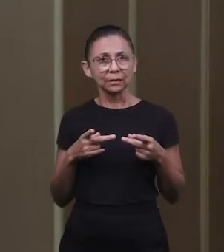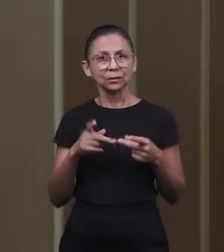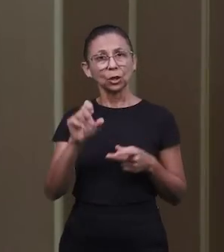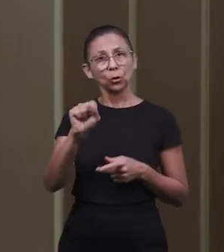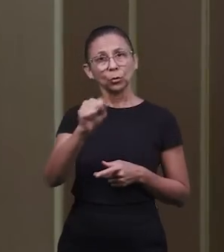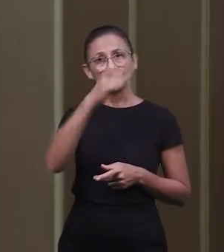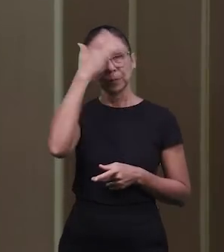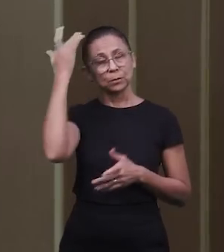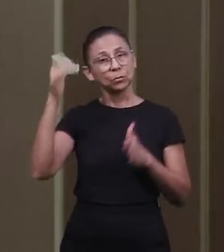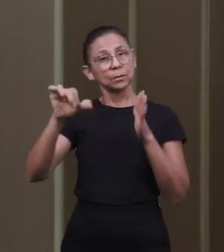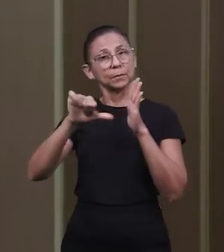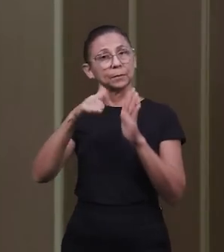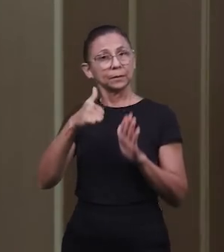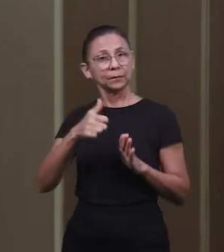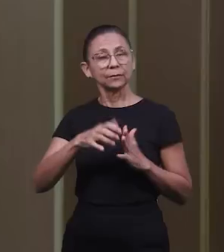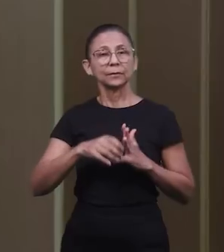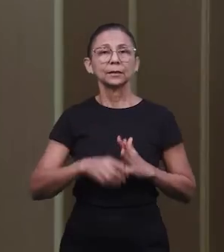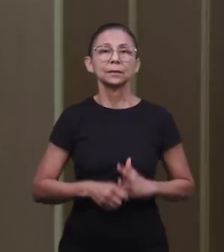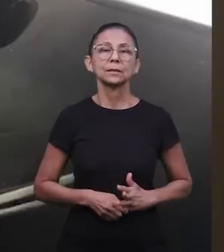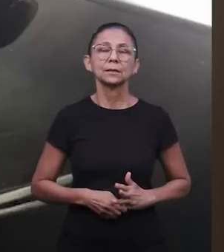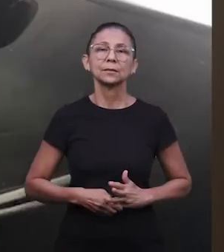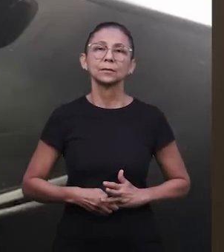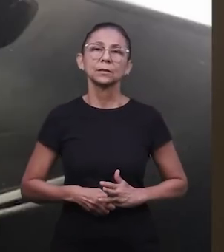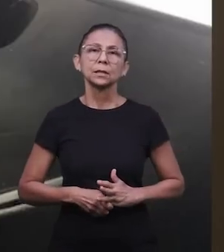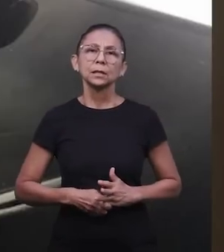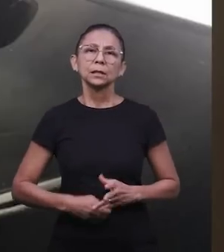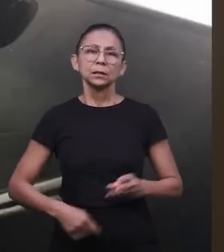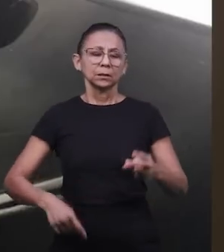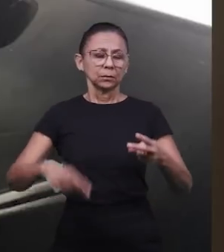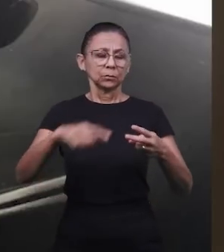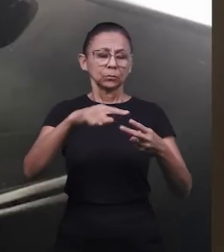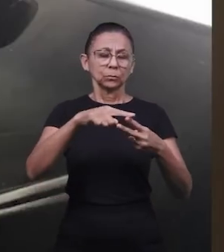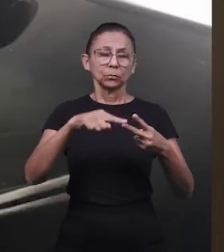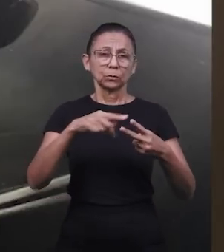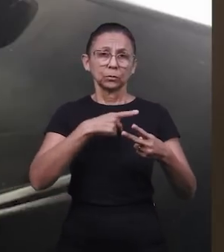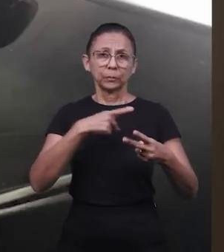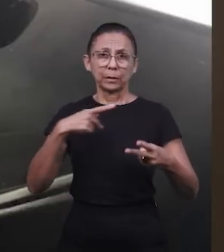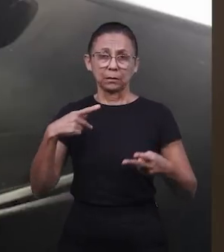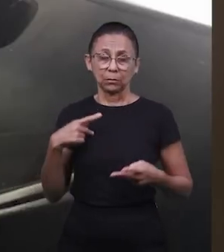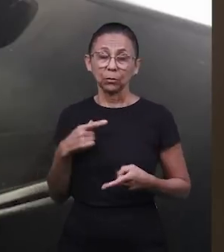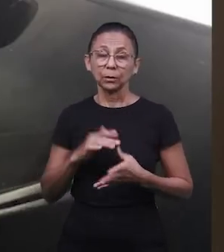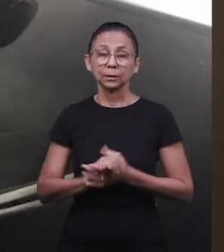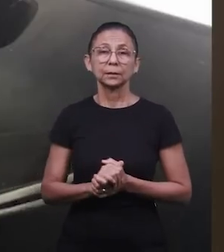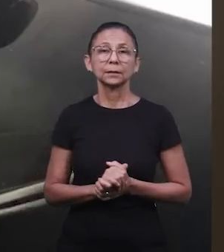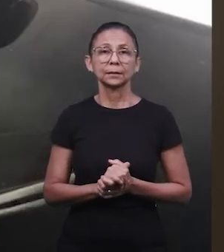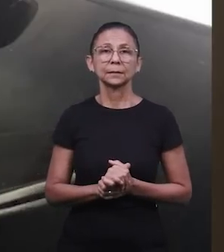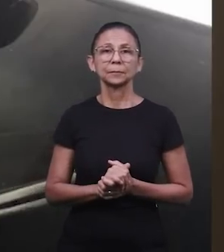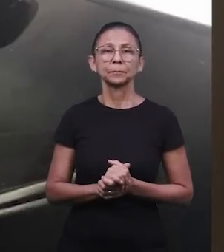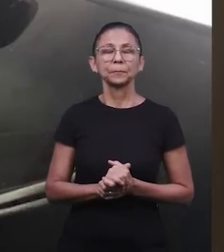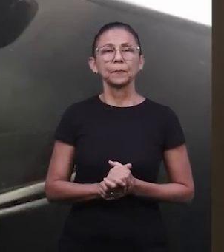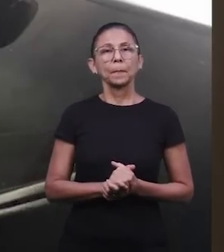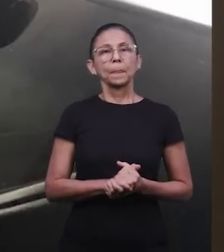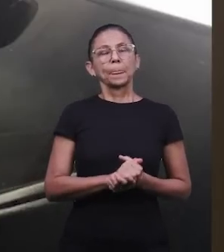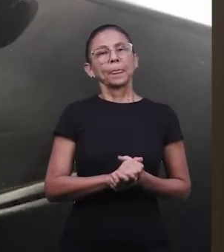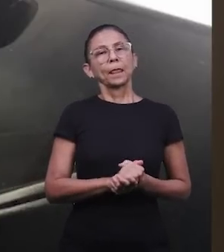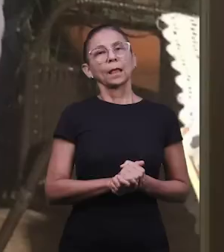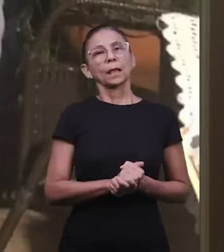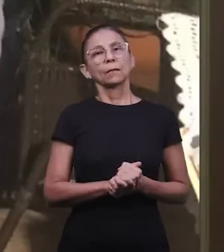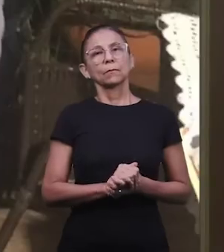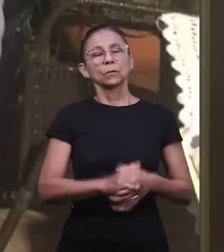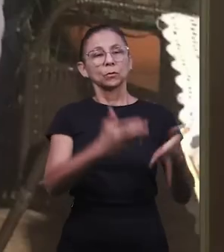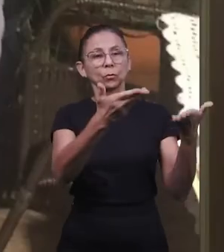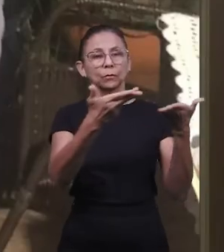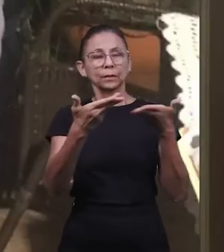primeira vez. Na cidade de Pato Branco, pastor Valmir e Sebastião convocaram os irmãos que estavam participando do